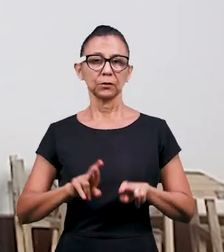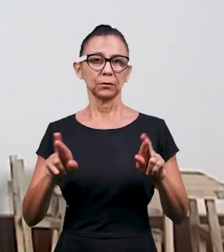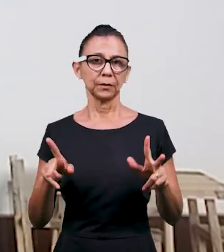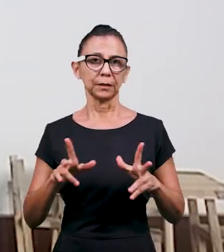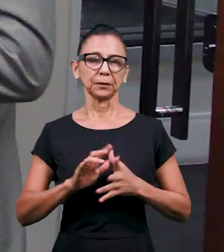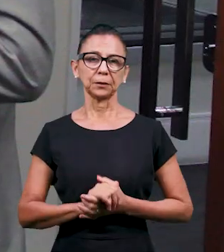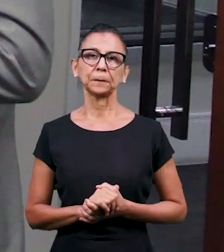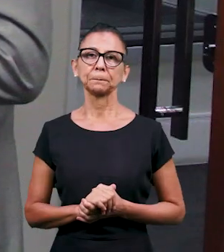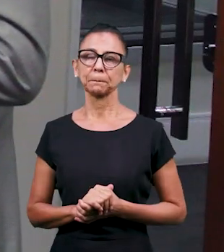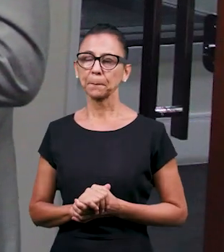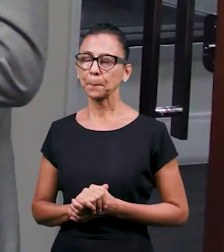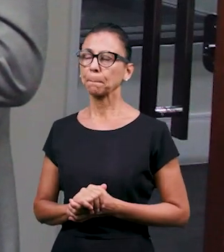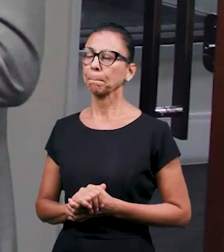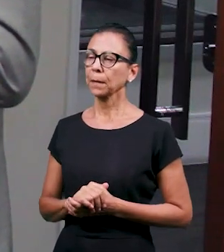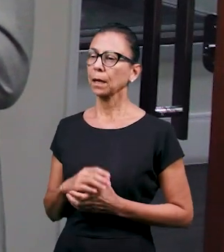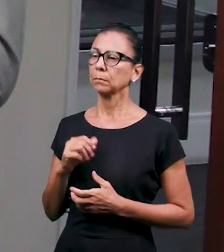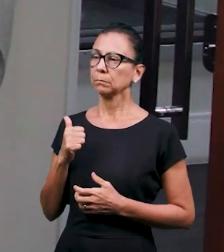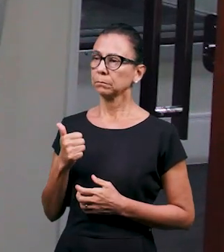forma.